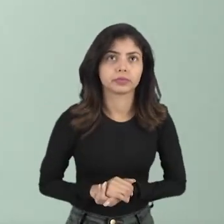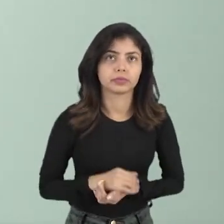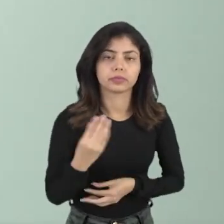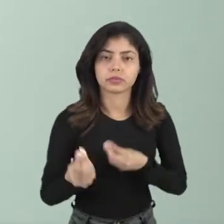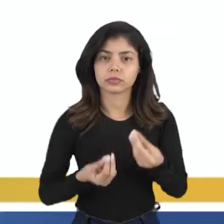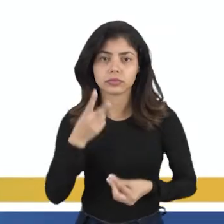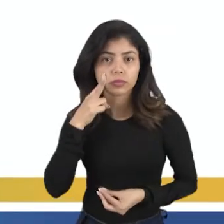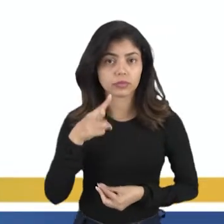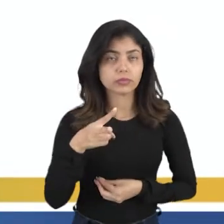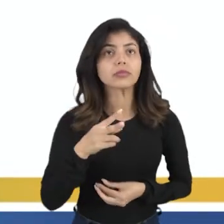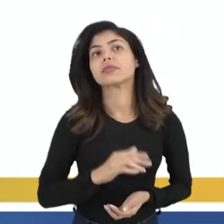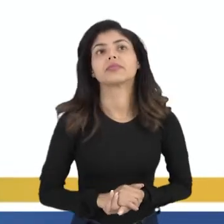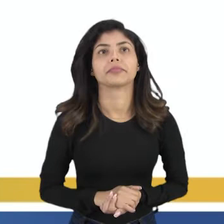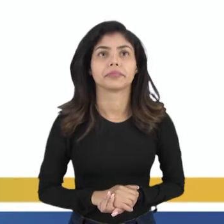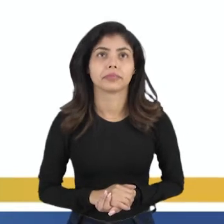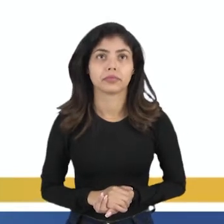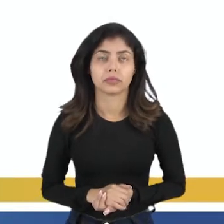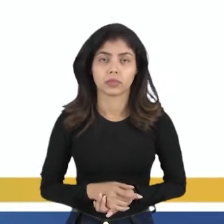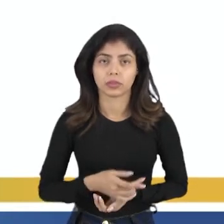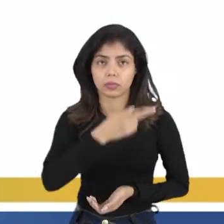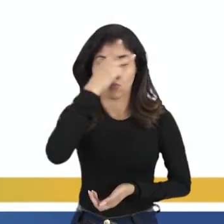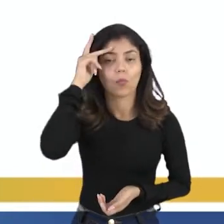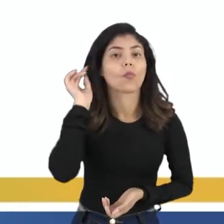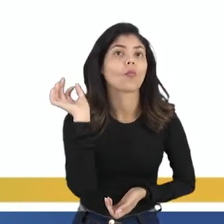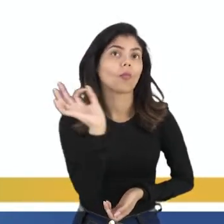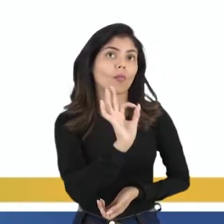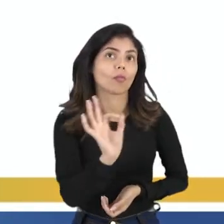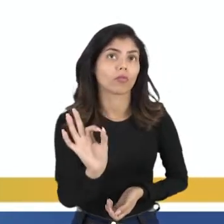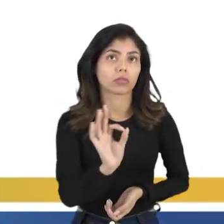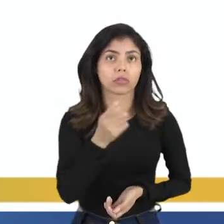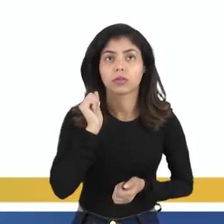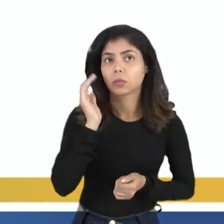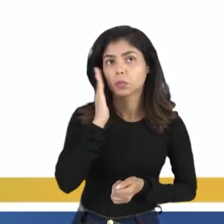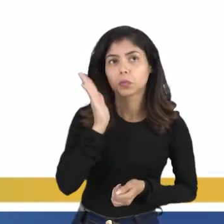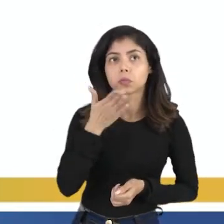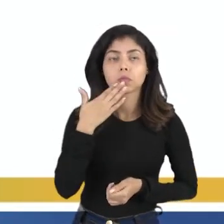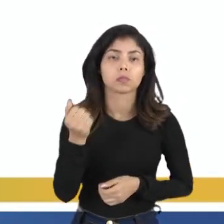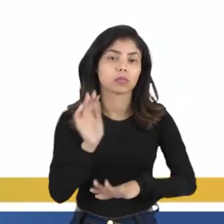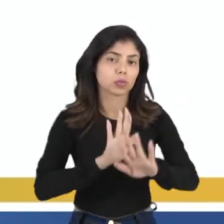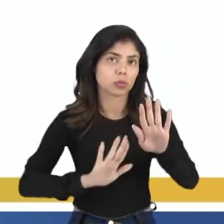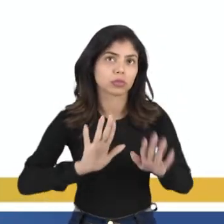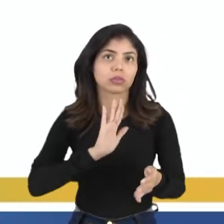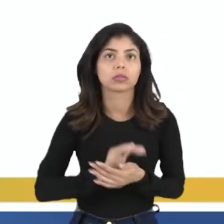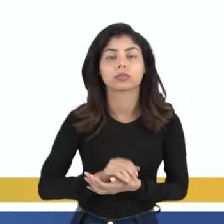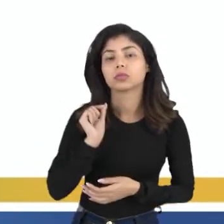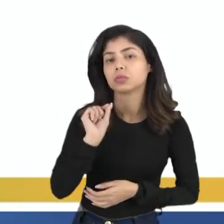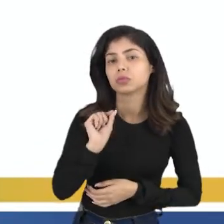Como vocês podem ver, o texto 2 só coloca essa frase: ninguém entende melhor